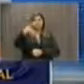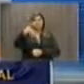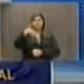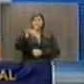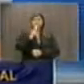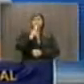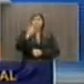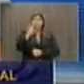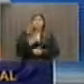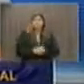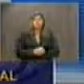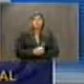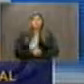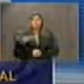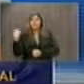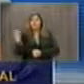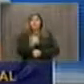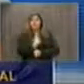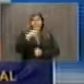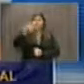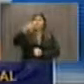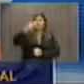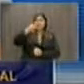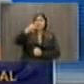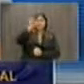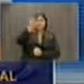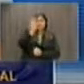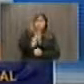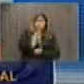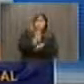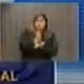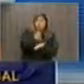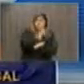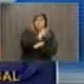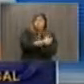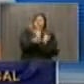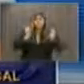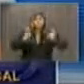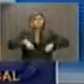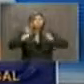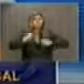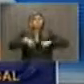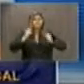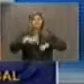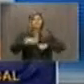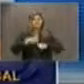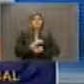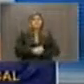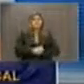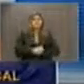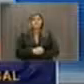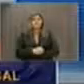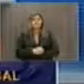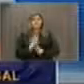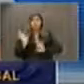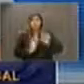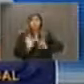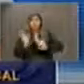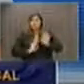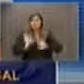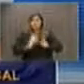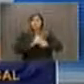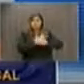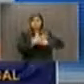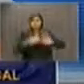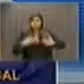Para nós, do PSTU, é preciso, antes de mais nada, garantir a recuperação efetiva dos equipamentos públicos da nossa